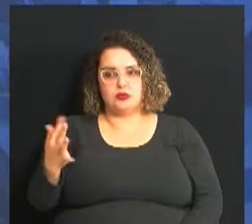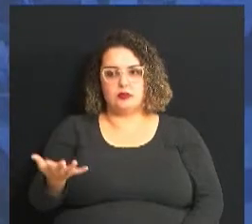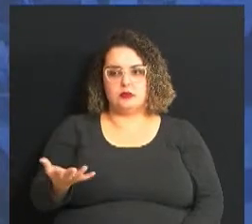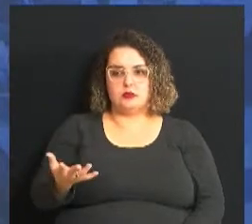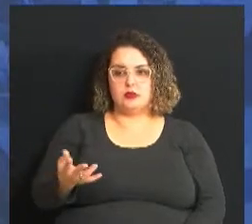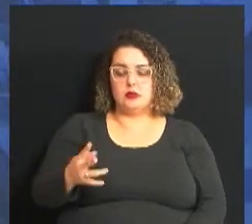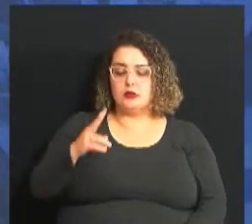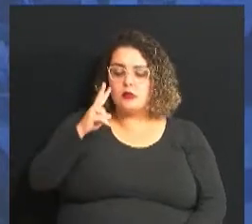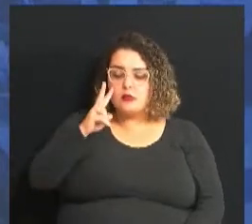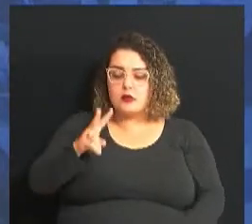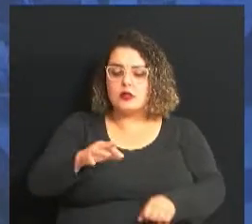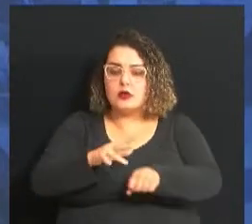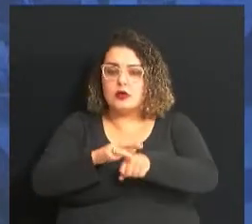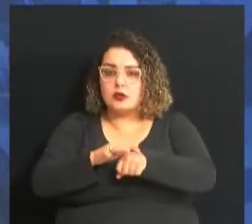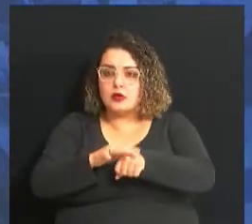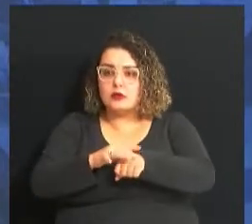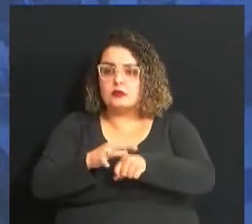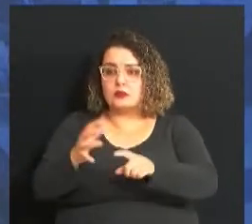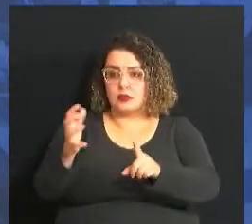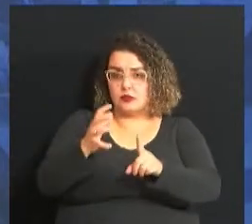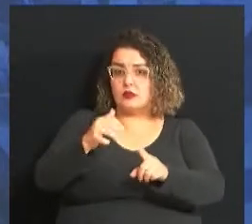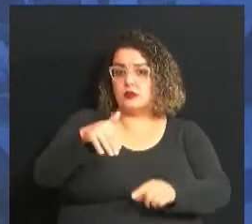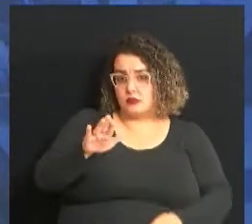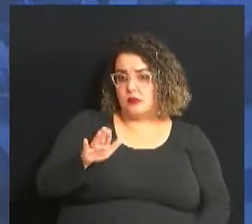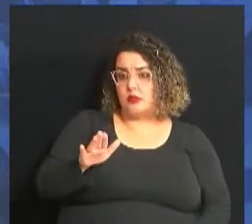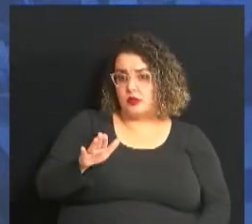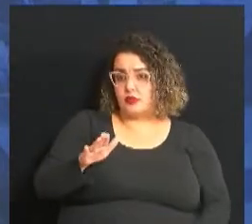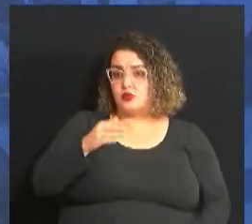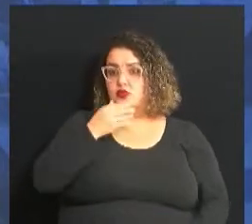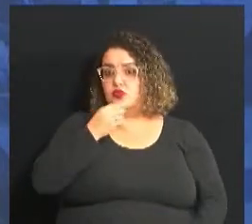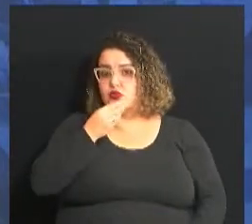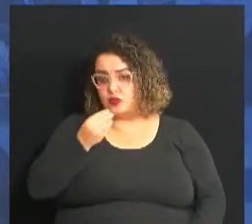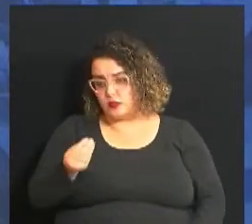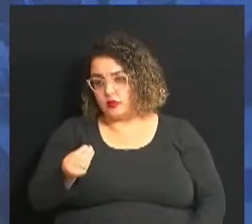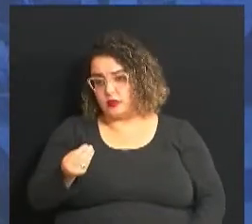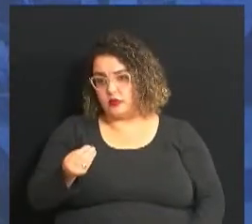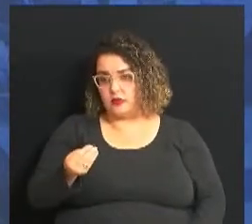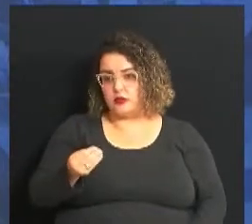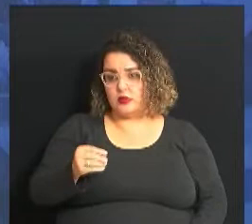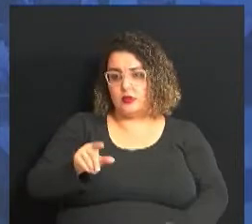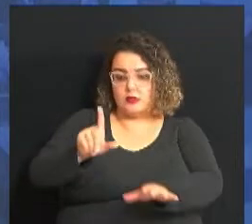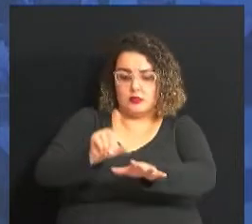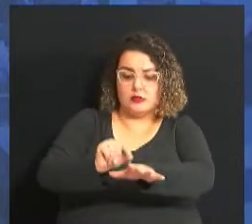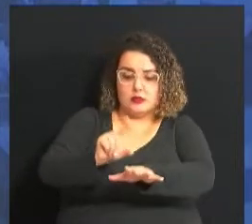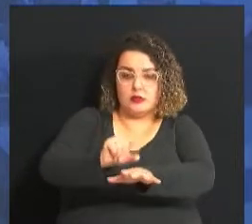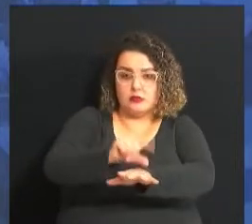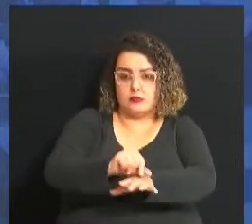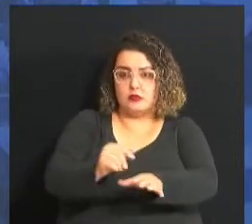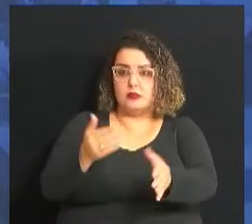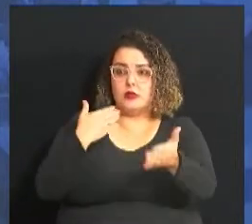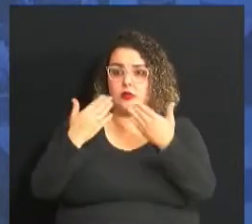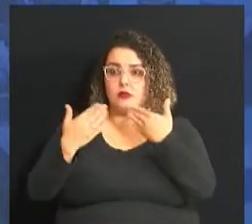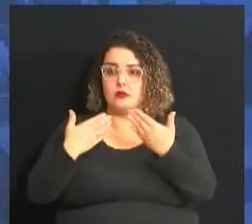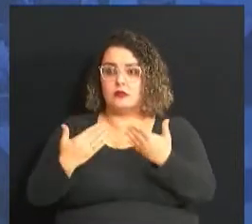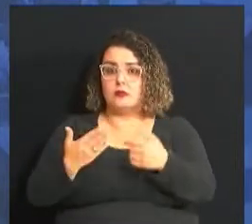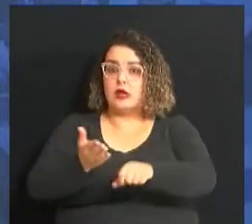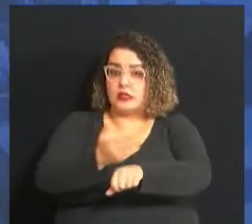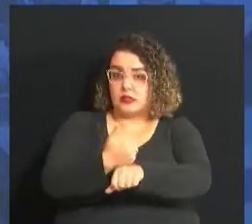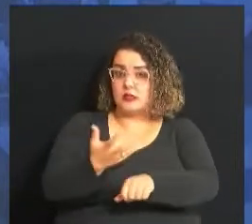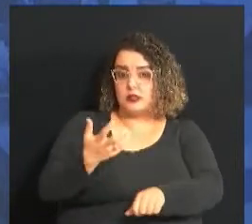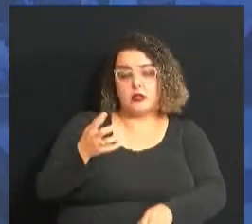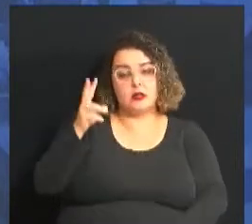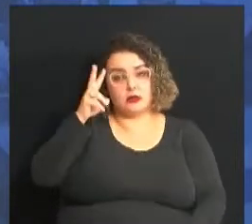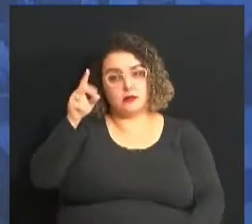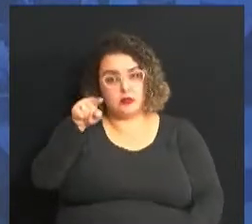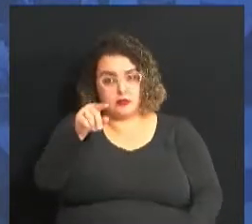doenças acabam afetando mais aí os homens. Eu até separei algumas aqui para a gente conversar, mas antes eu quero lembrar você de